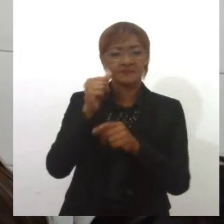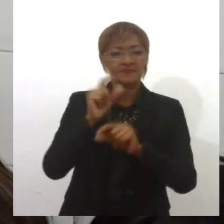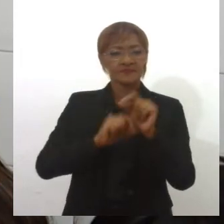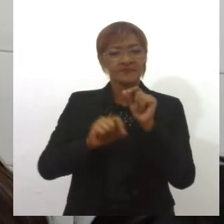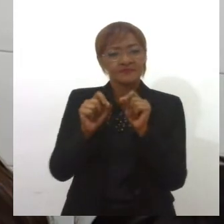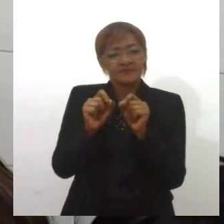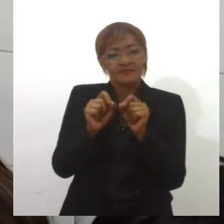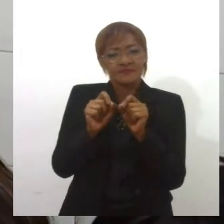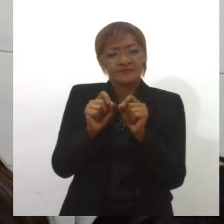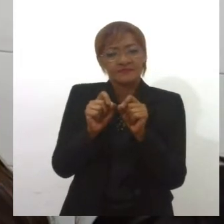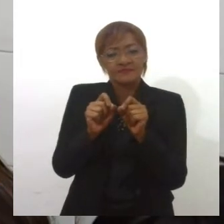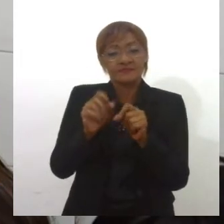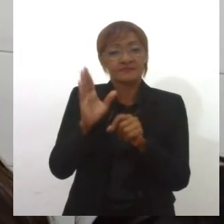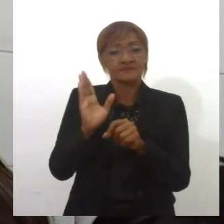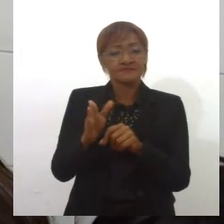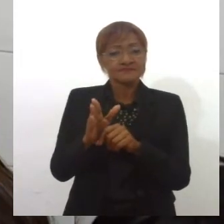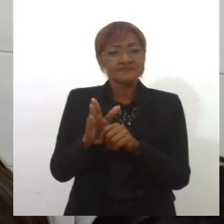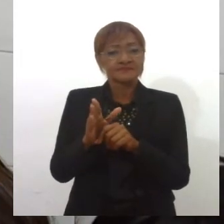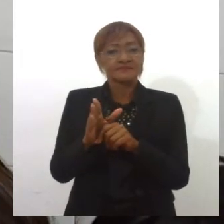abriram a ONG.